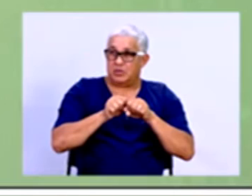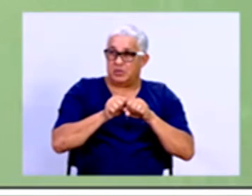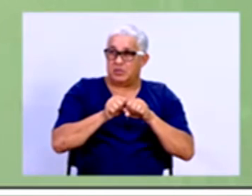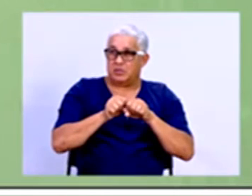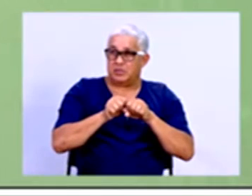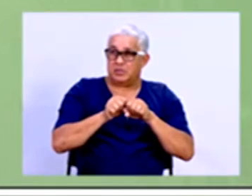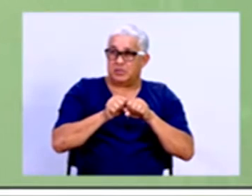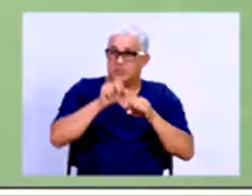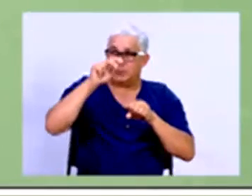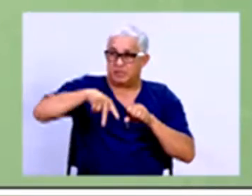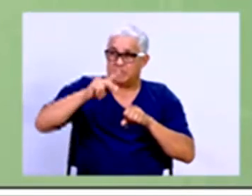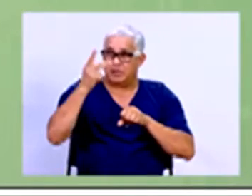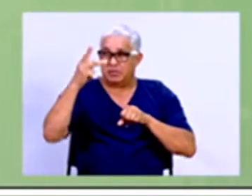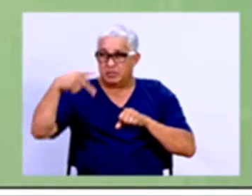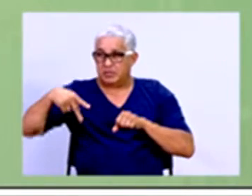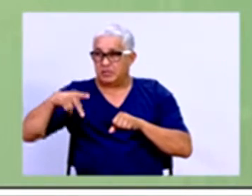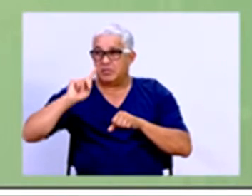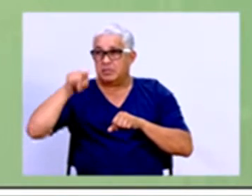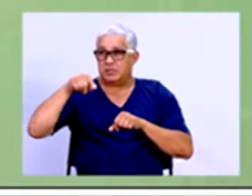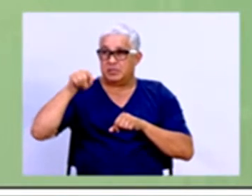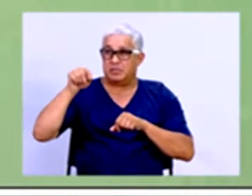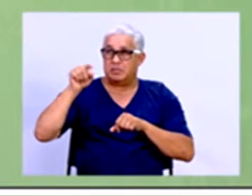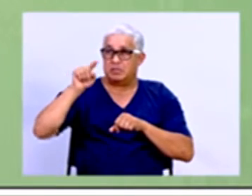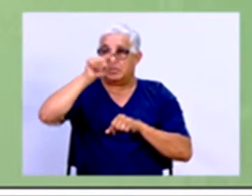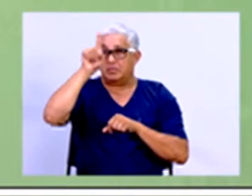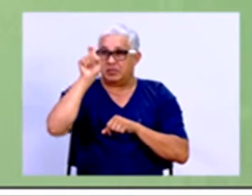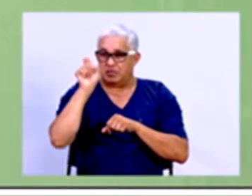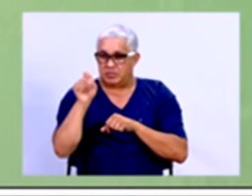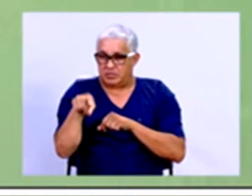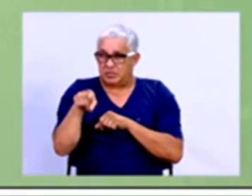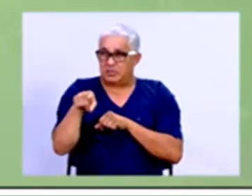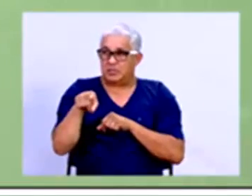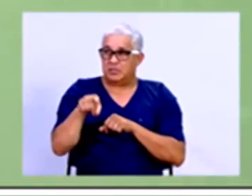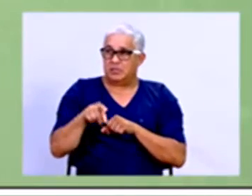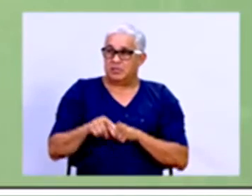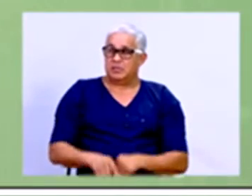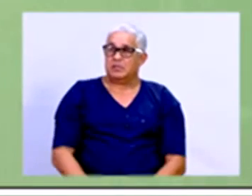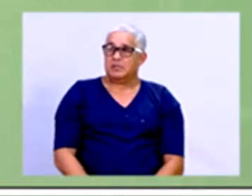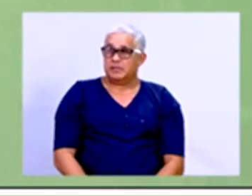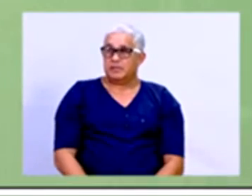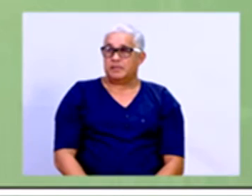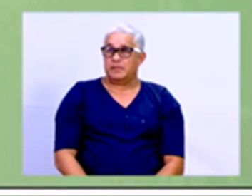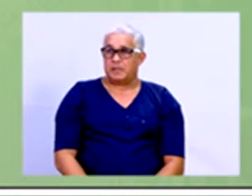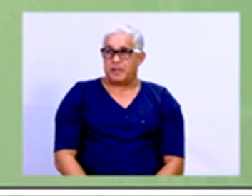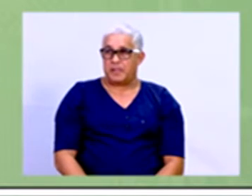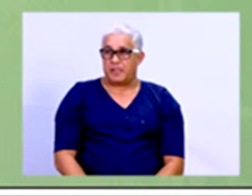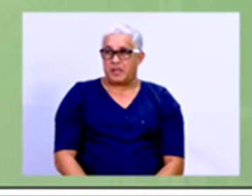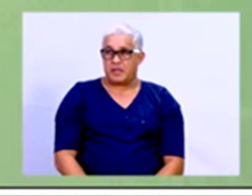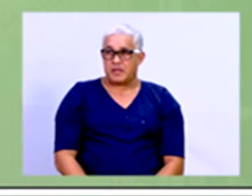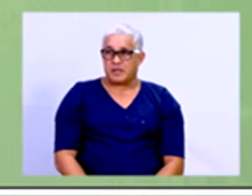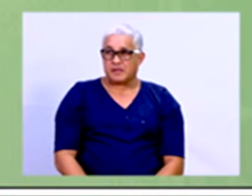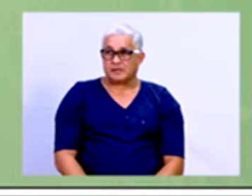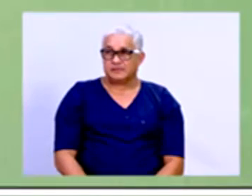formoutcli.php e depois tem um símbolo de interrogação, certo? Esse símbolo de interrogação